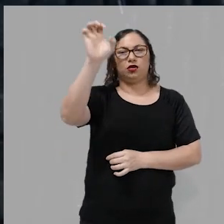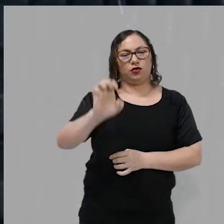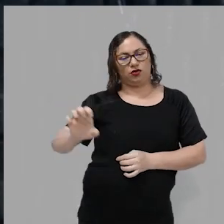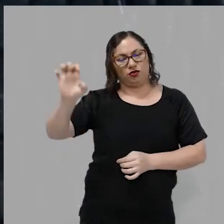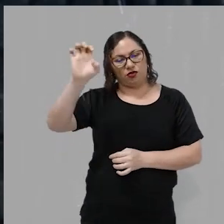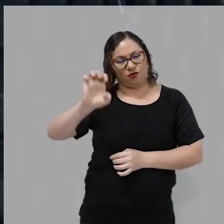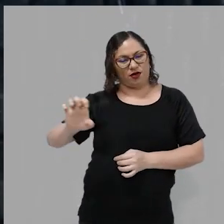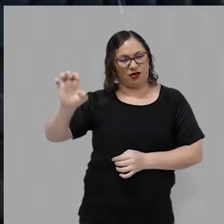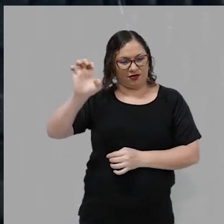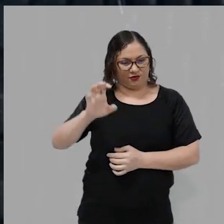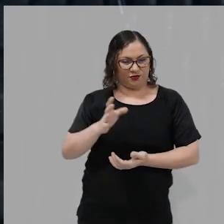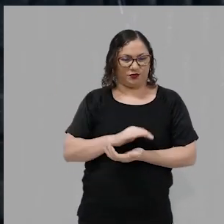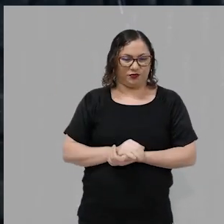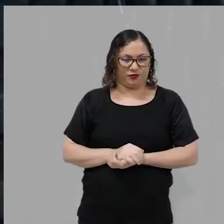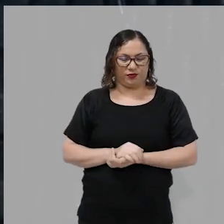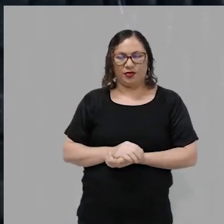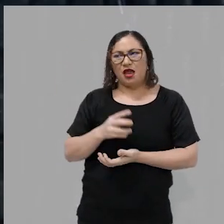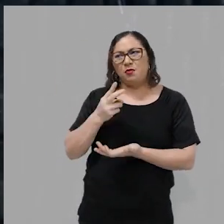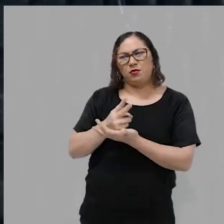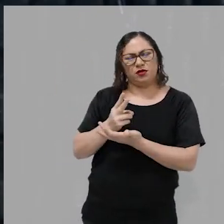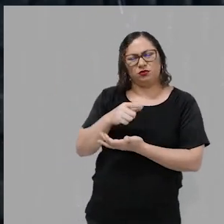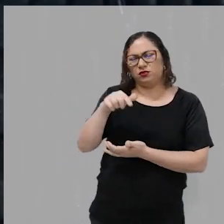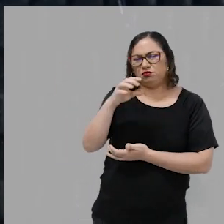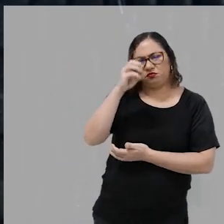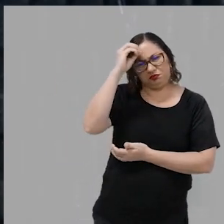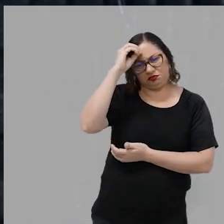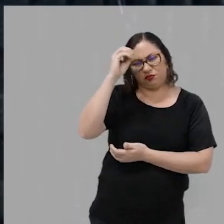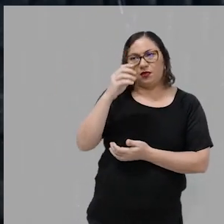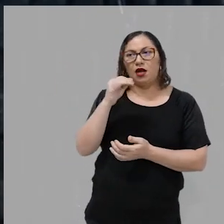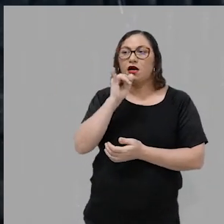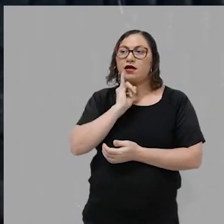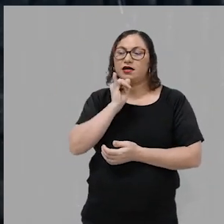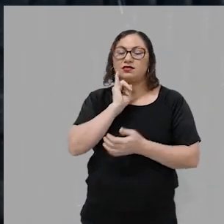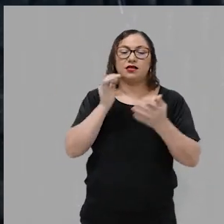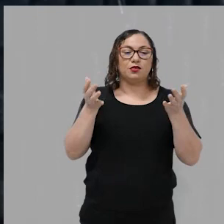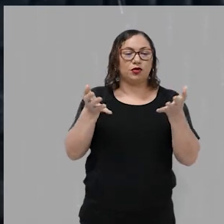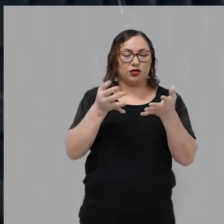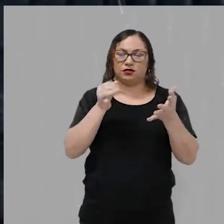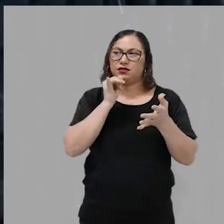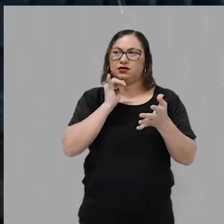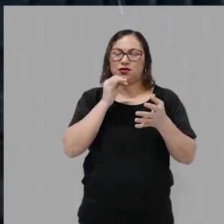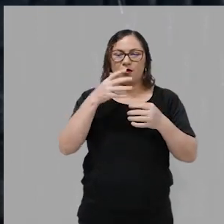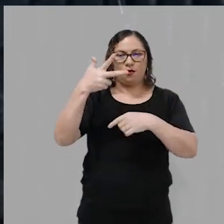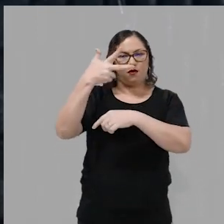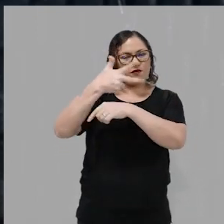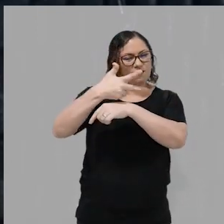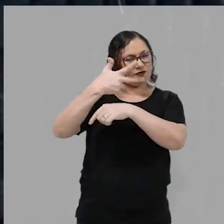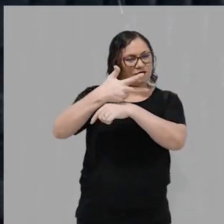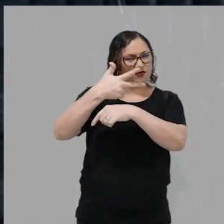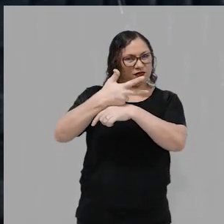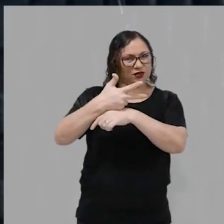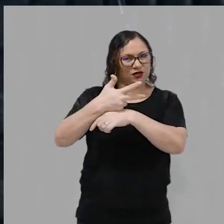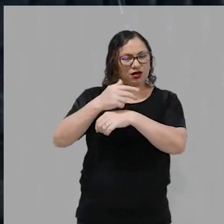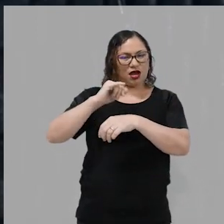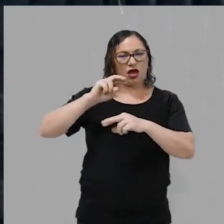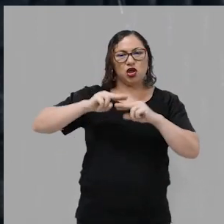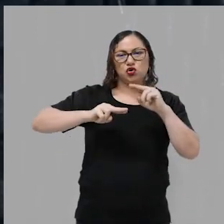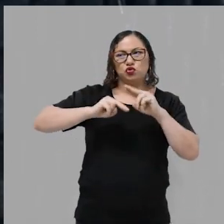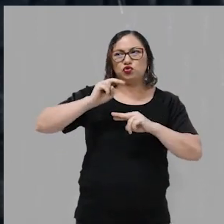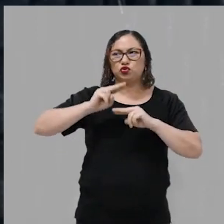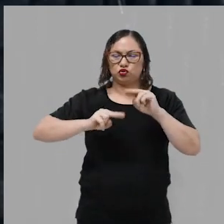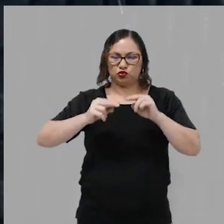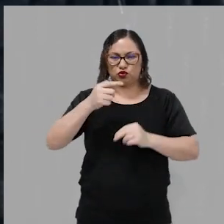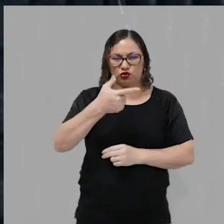parte. Mesmo que alguns de vocês não saibam, eu vou dar um exemplo prático hoje. Nós estamos gravando esse vídeo em junho